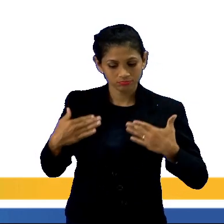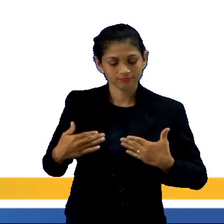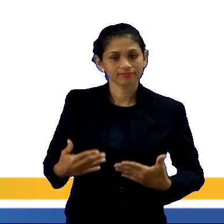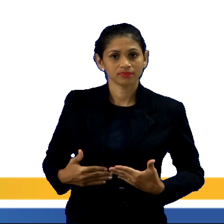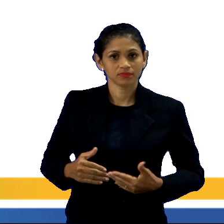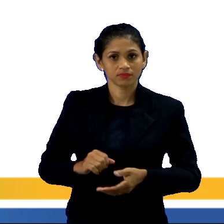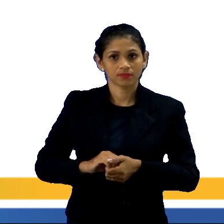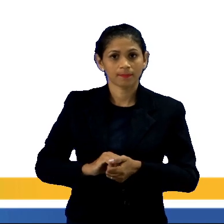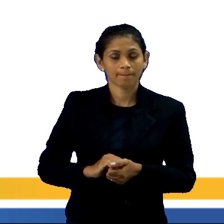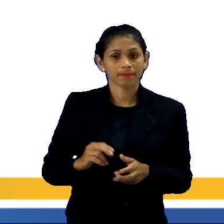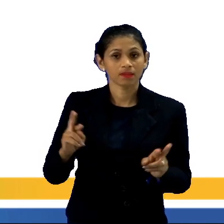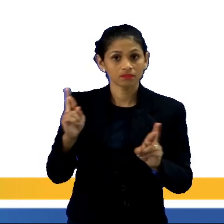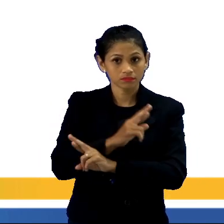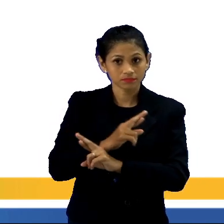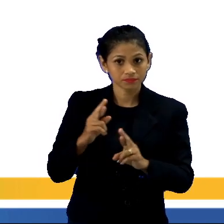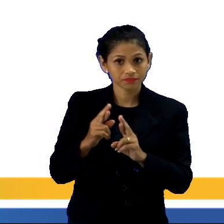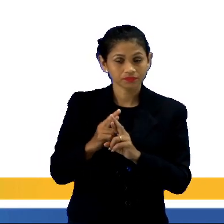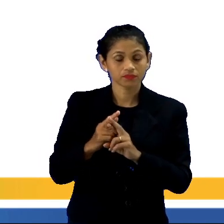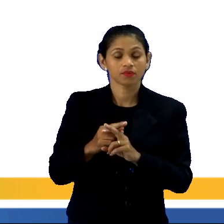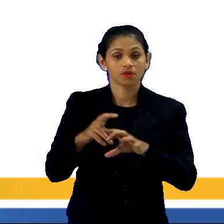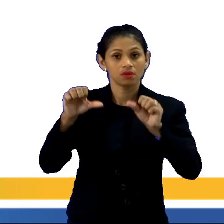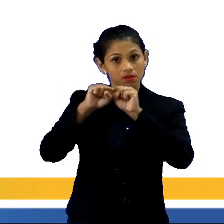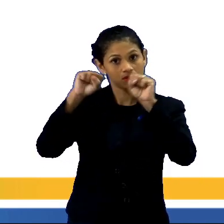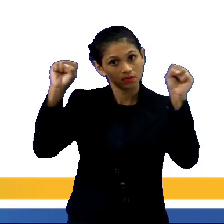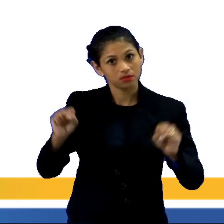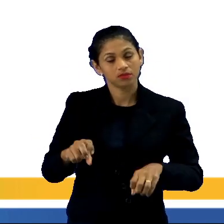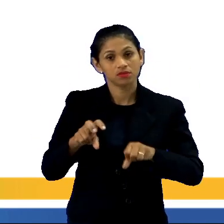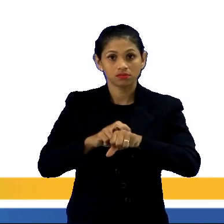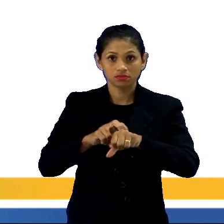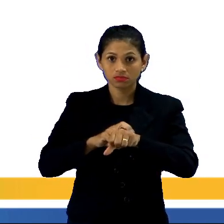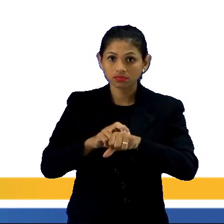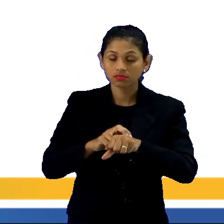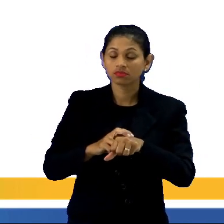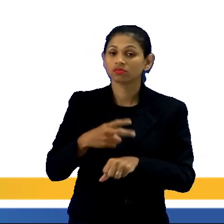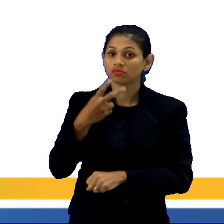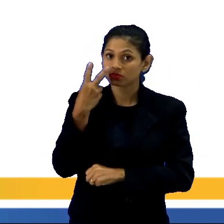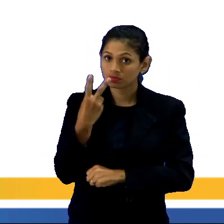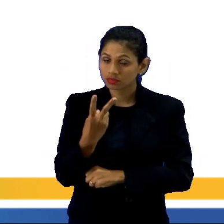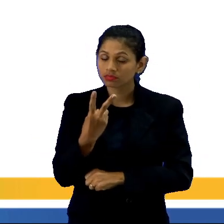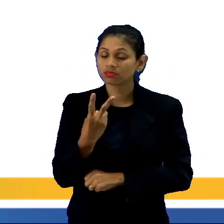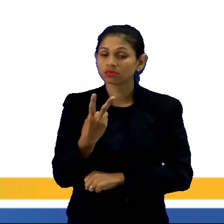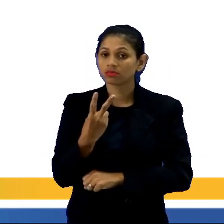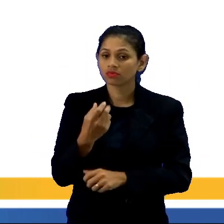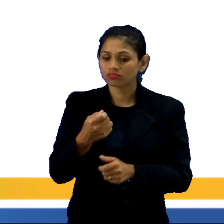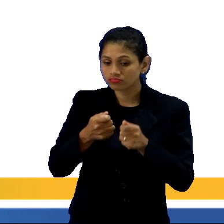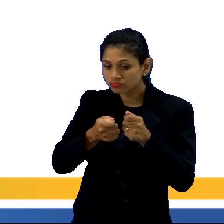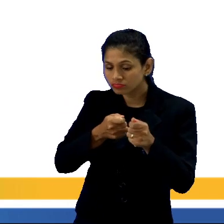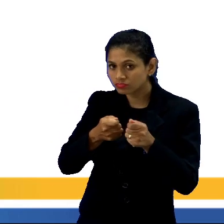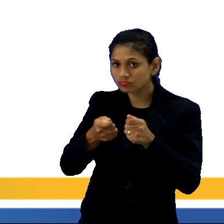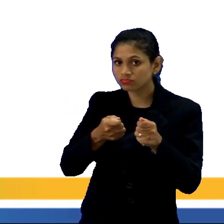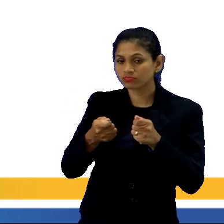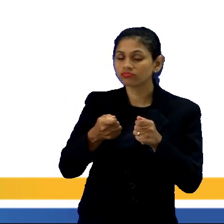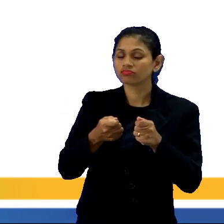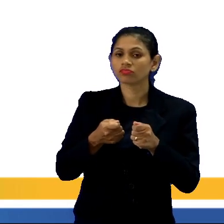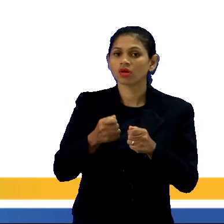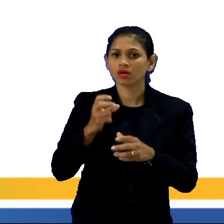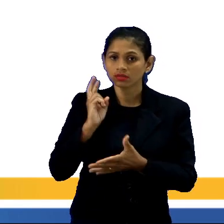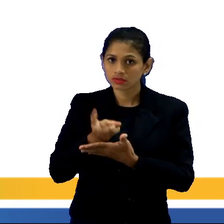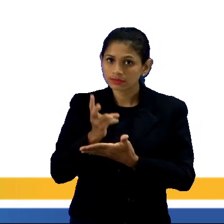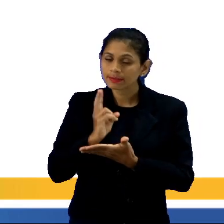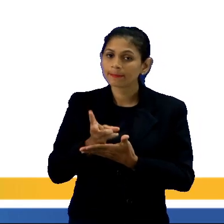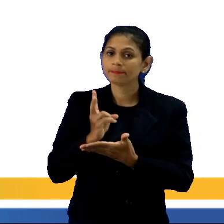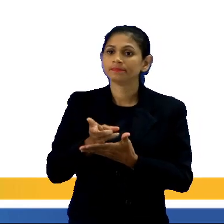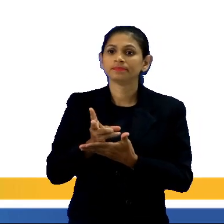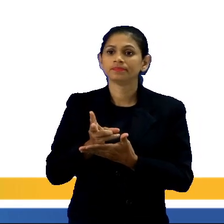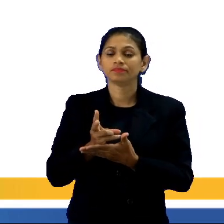está relacionado com a ação do sistema nervoso. Então os dois são ações reguladoras acionadas a todo tempo.